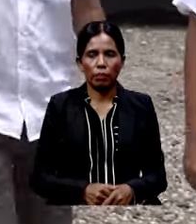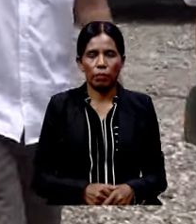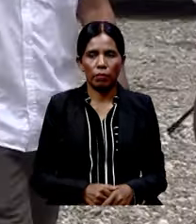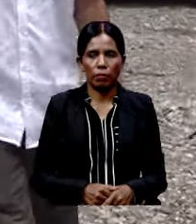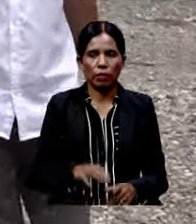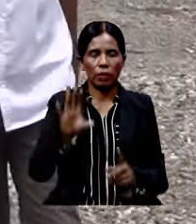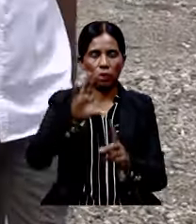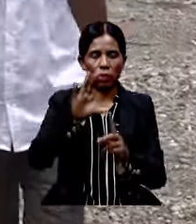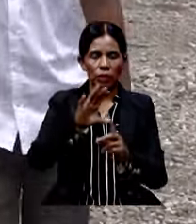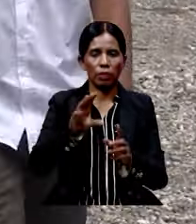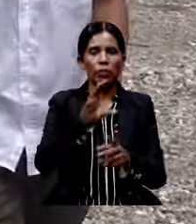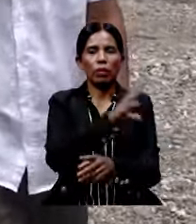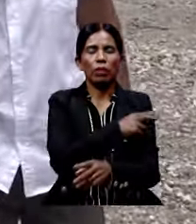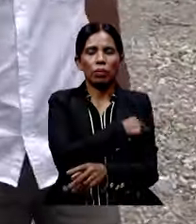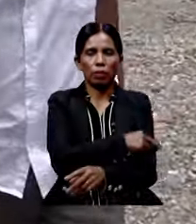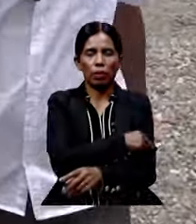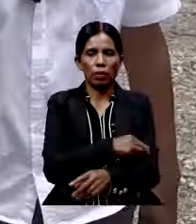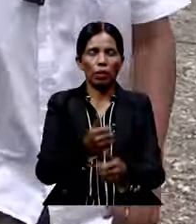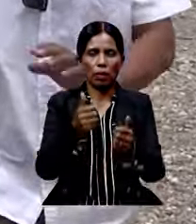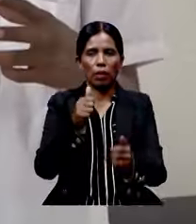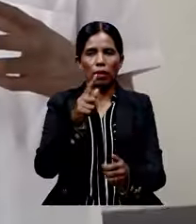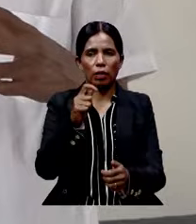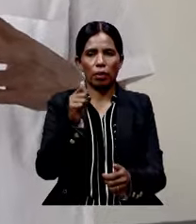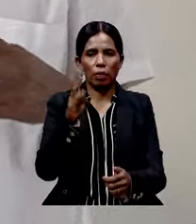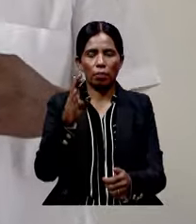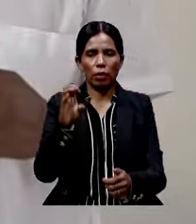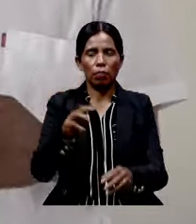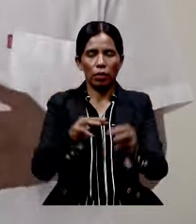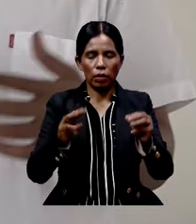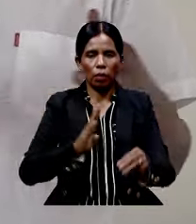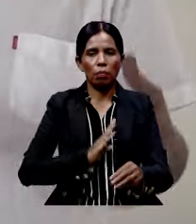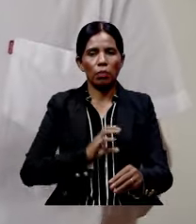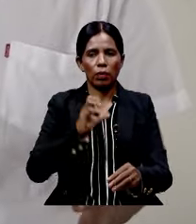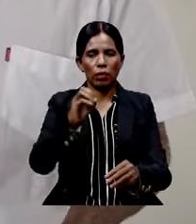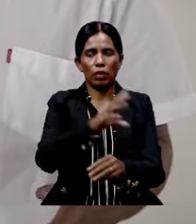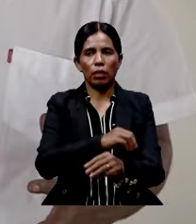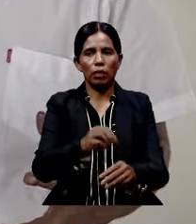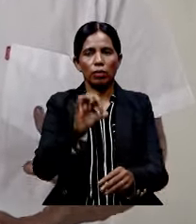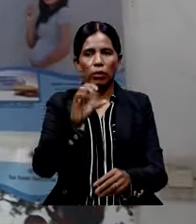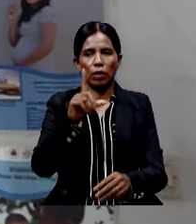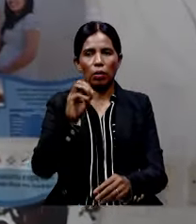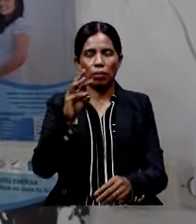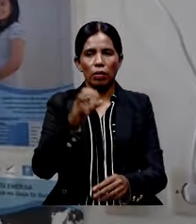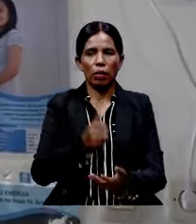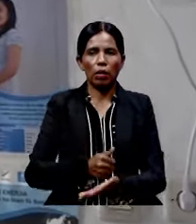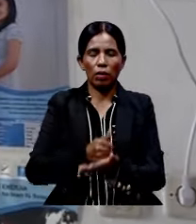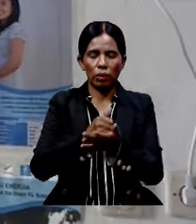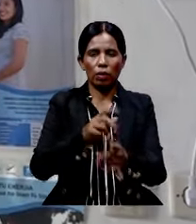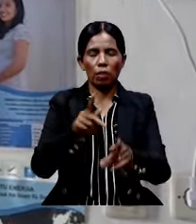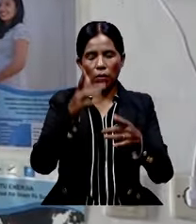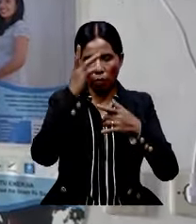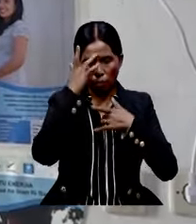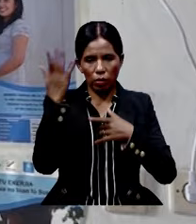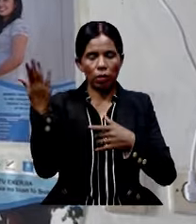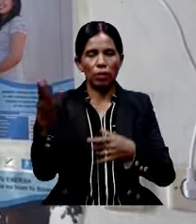Sefi Centro Saúde Posto Administrativo Atabai, Município Bobonaro, Filomeno Pires Sateten, atendimento para paciente e